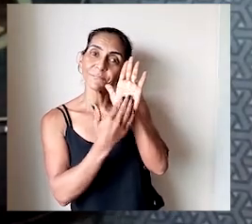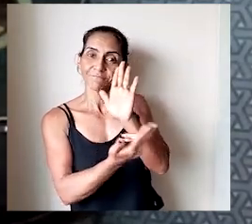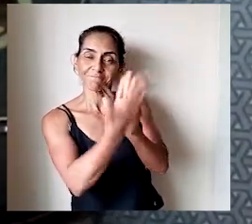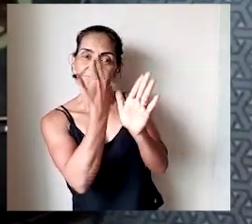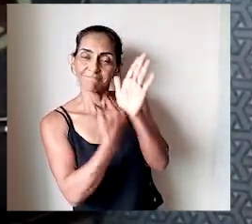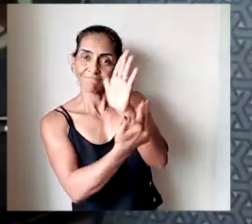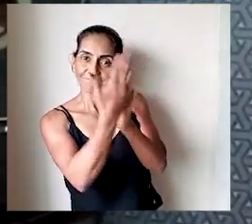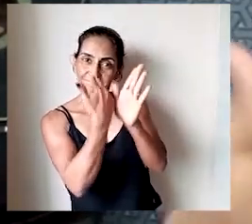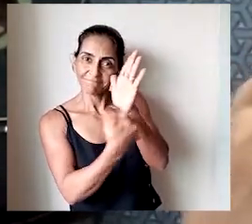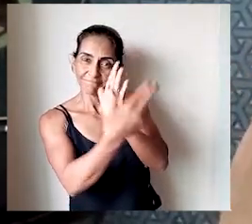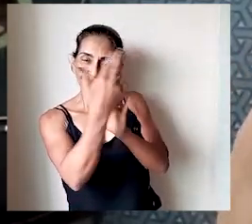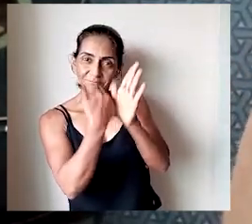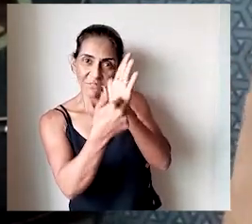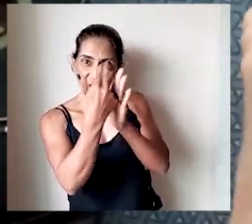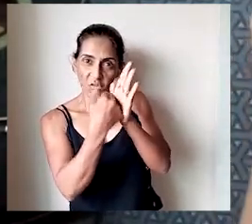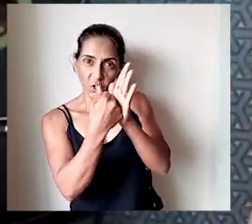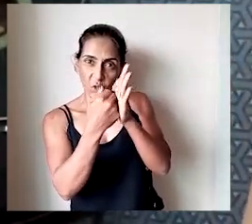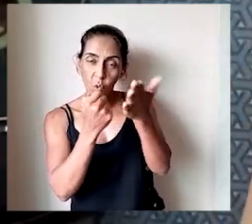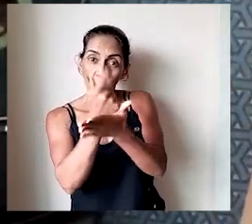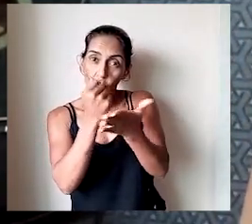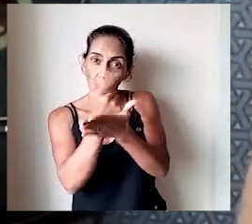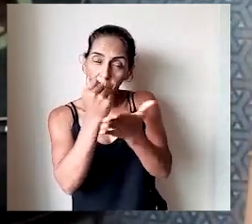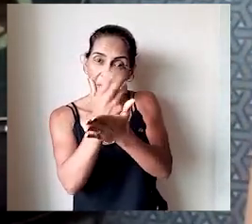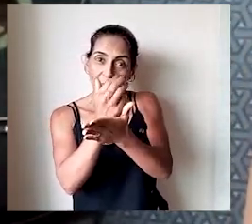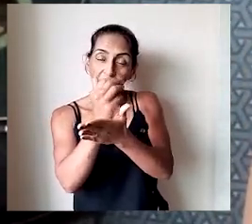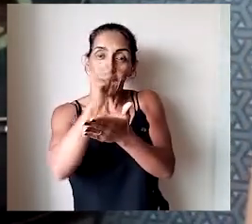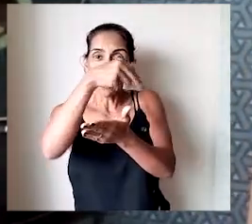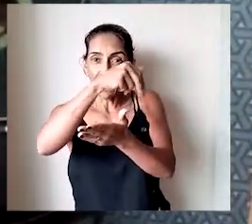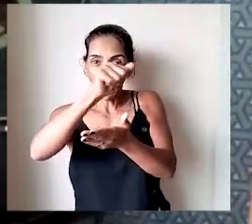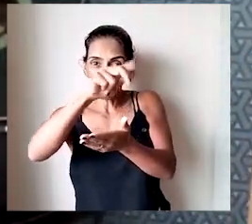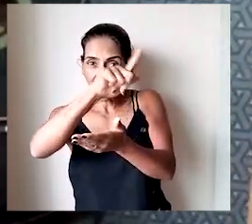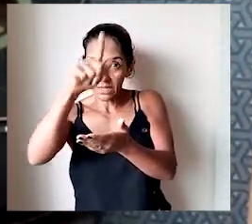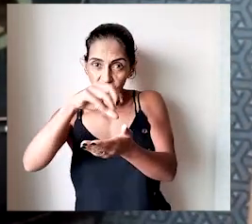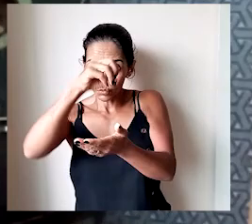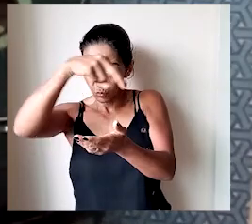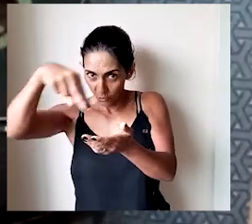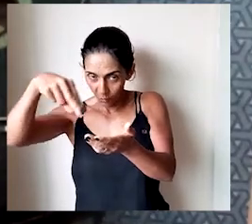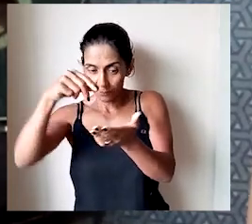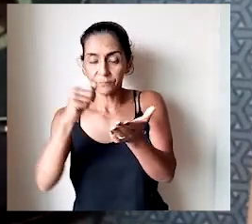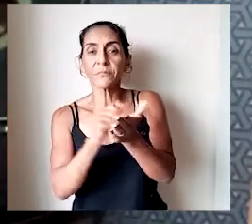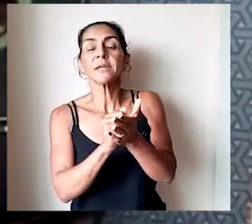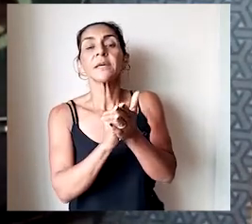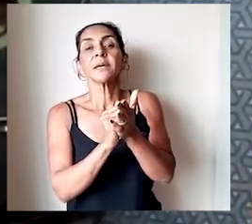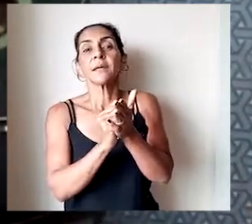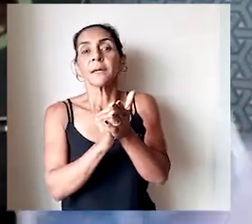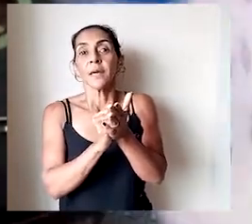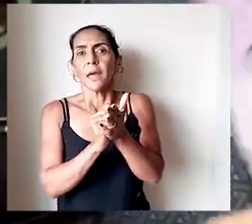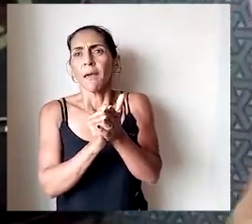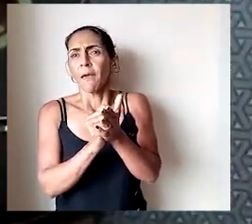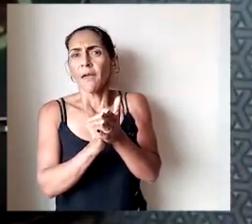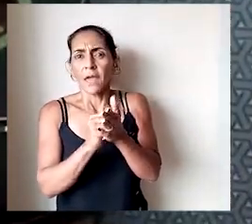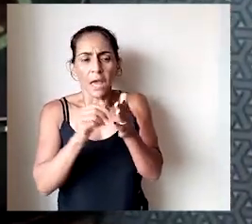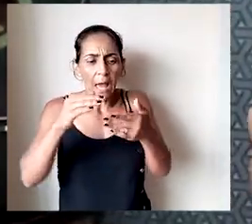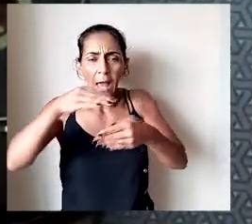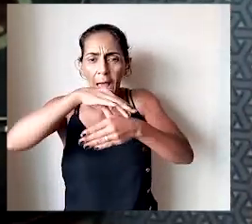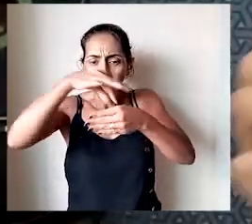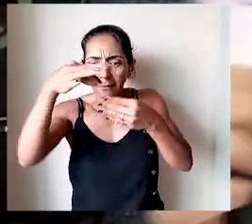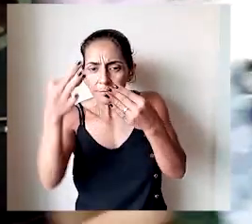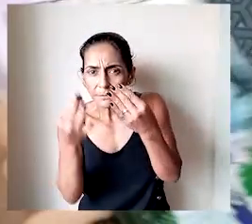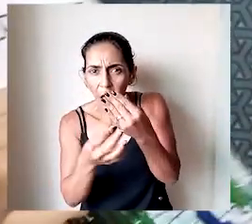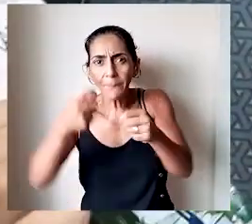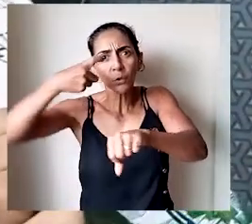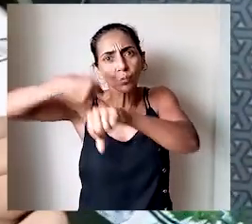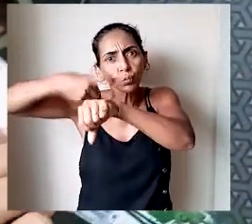Essa edição eu adquiri na Amazon através do site. Essa edição é da Intrínseca, como eu já havia falado, ela veio de capa dura.